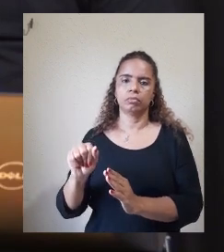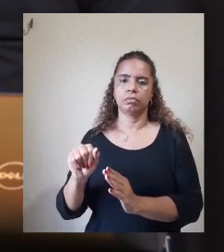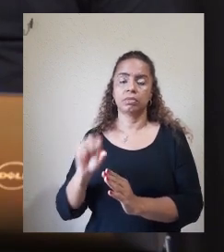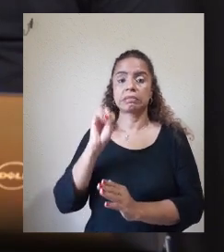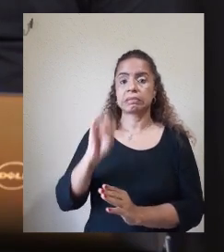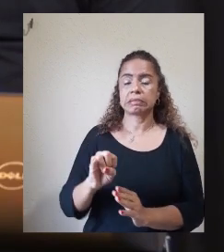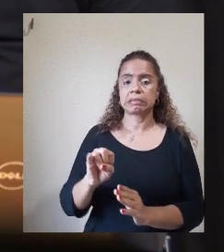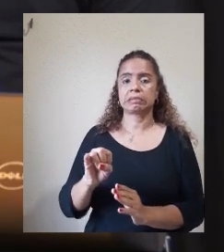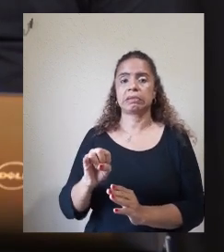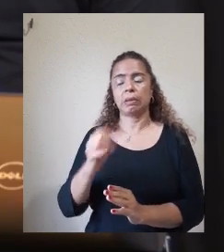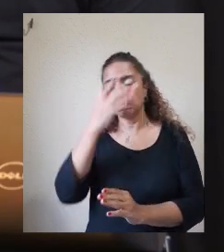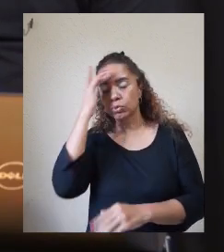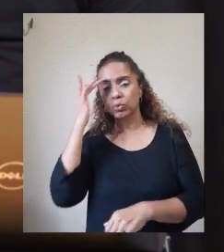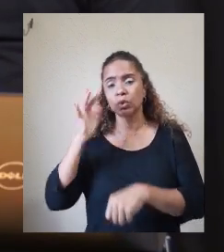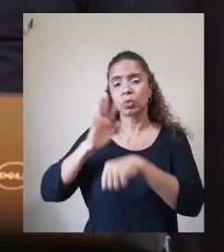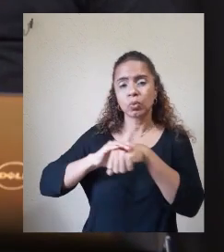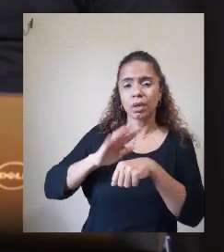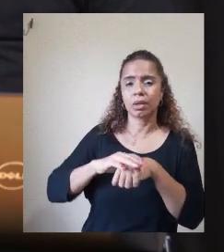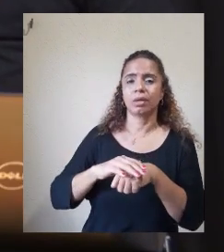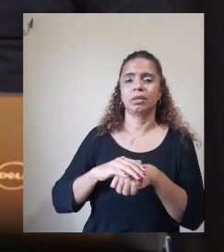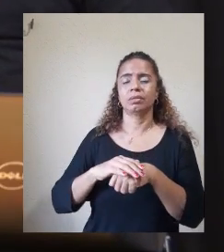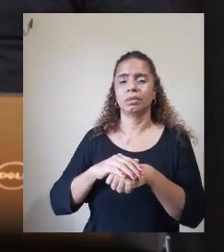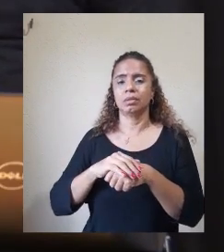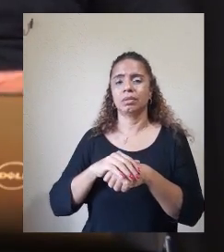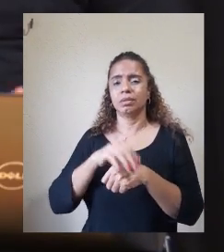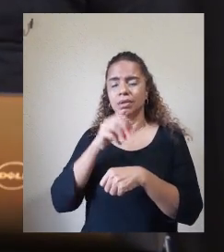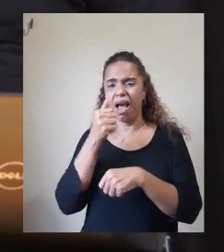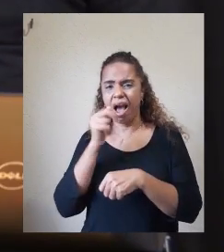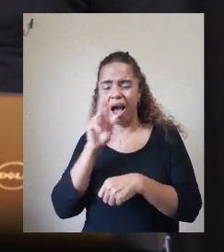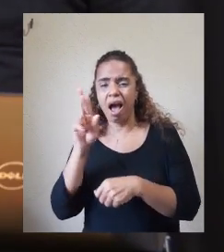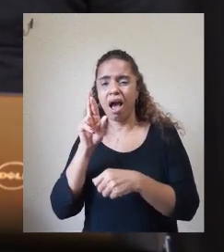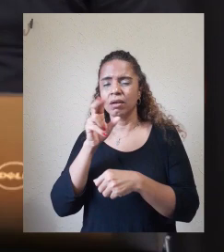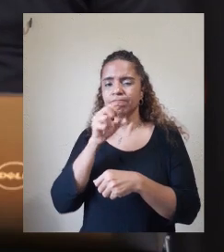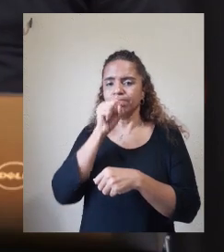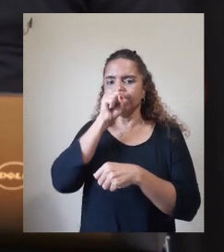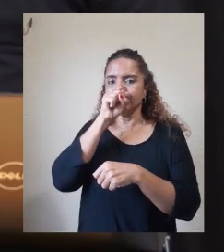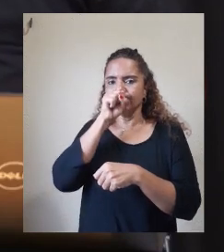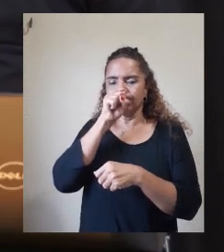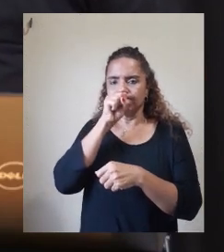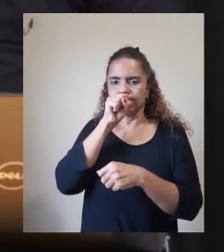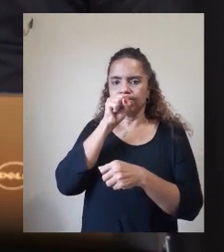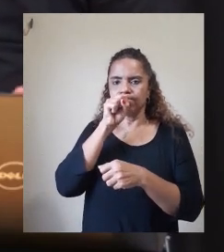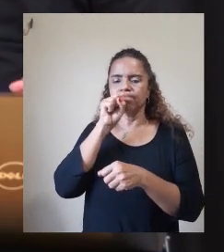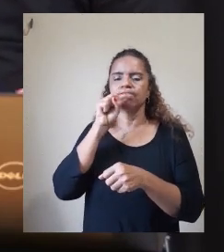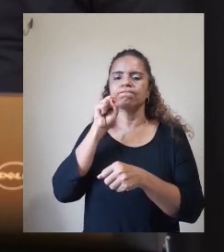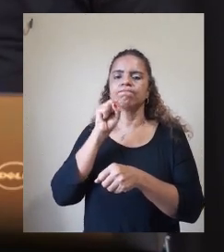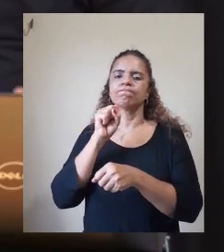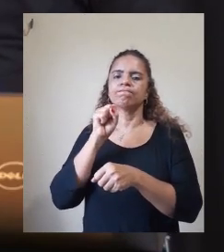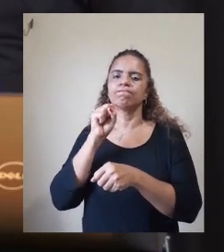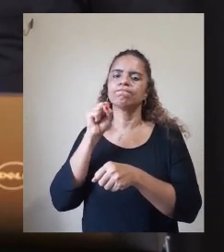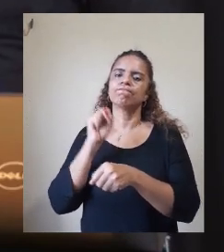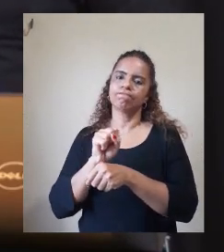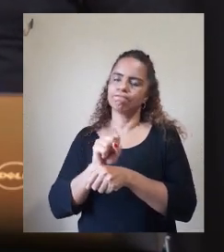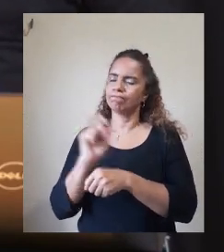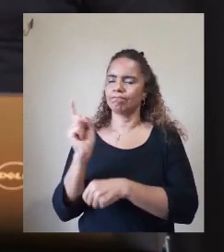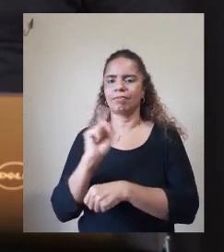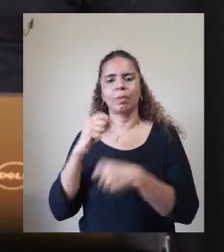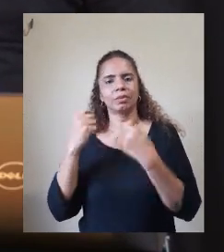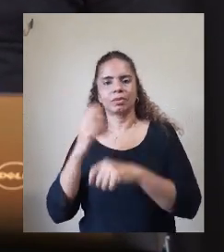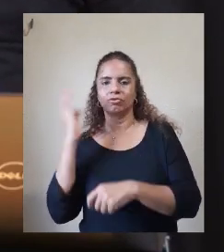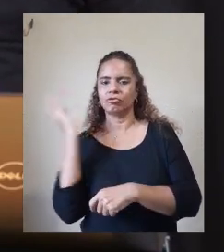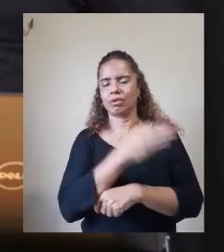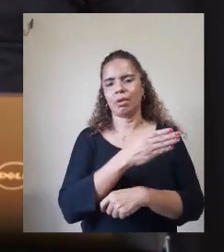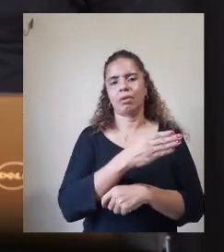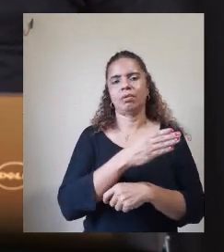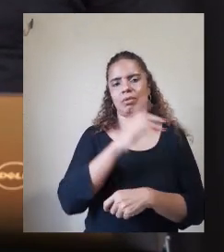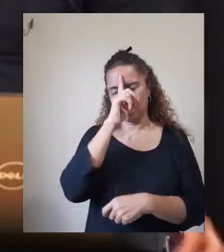está com falta de ar, está te faltando fôlego, vá a um pronto-socorro, porque se você for para a unidade básica de saúde, você vai ser encaminhado e você